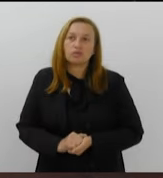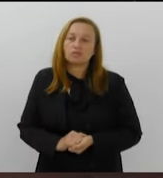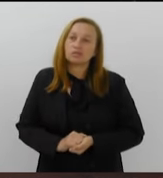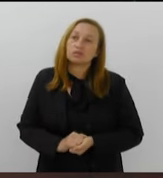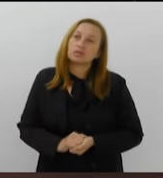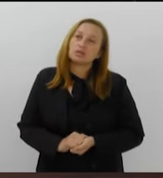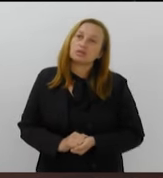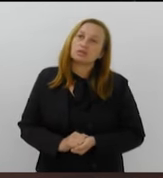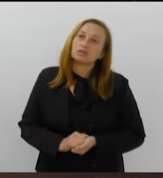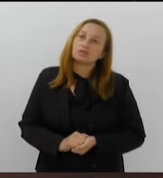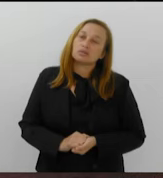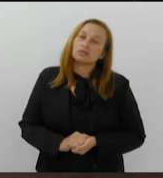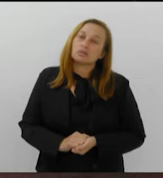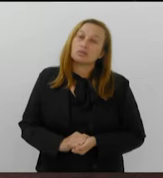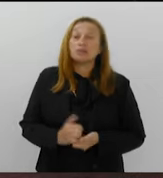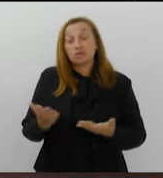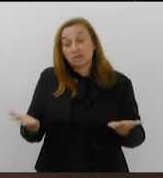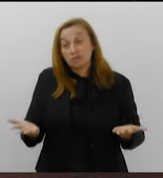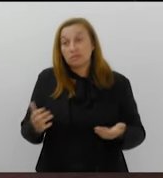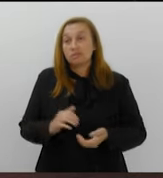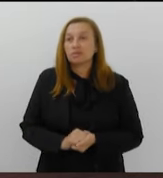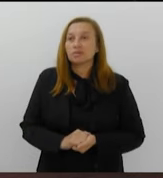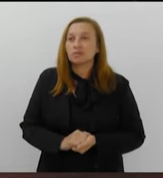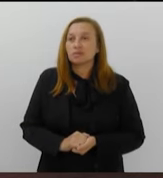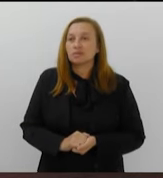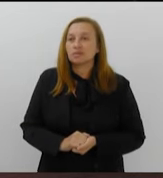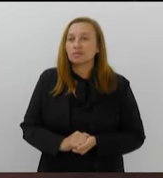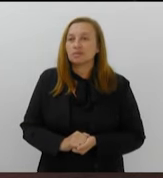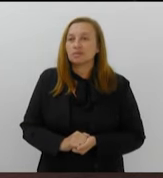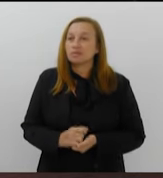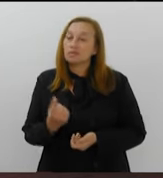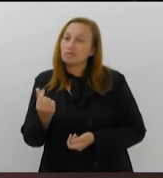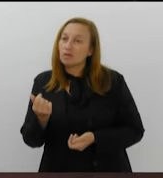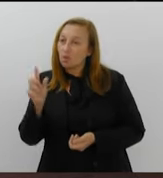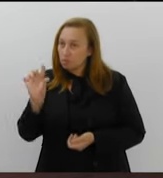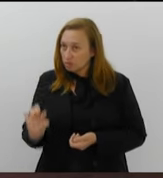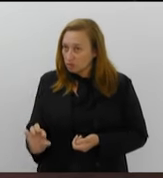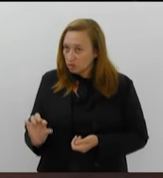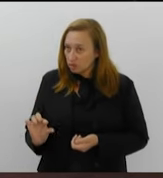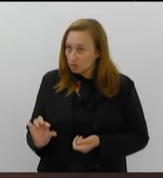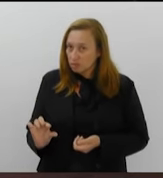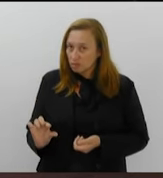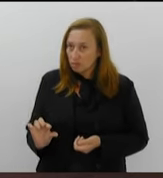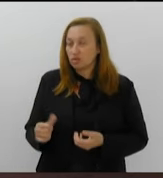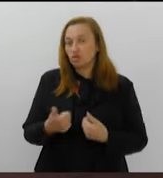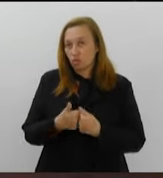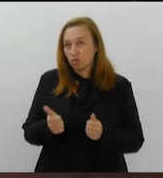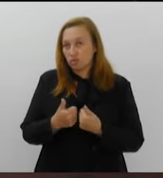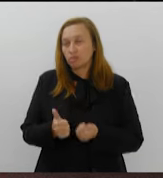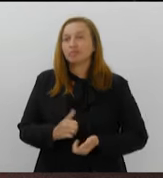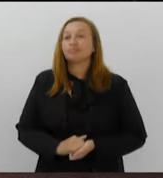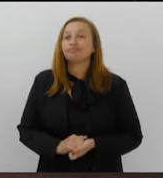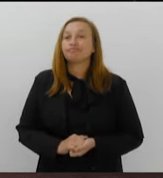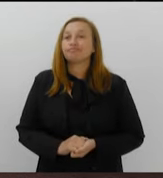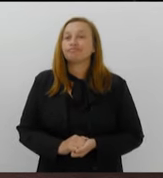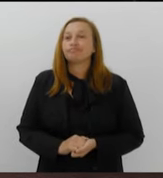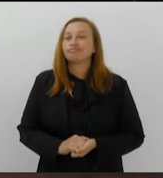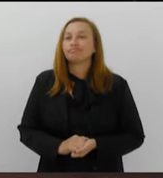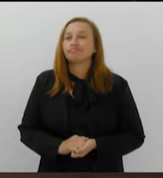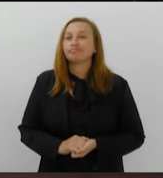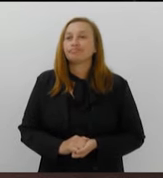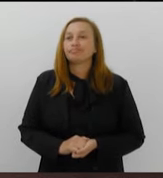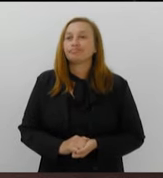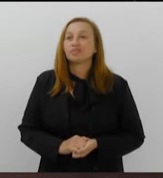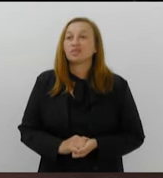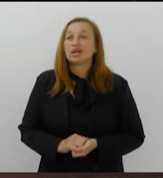repente, até uma passagem mais em conta, com preço menor. E aí, além